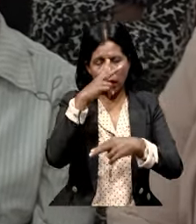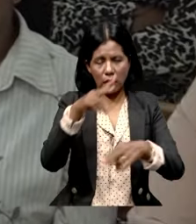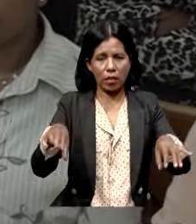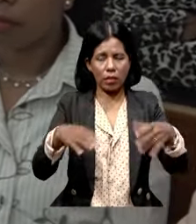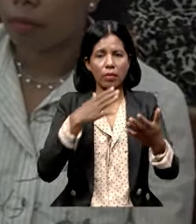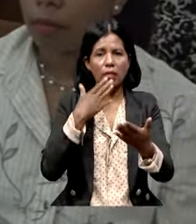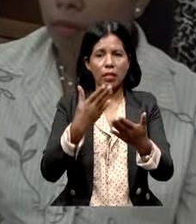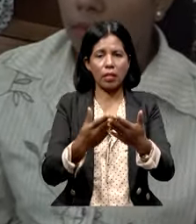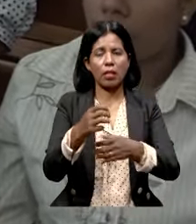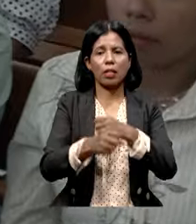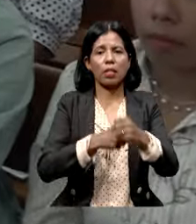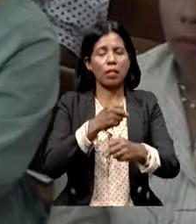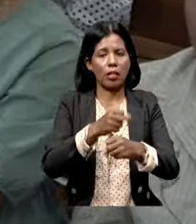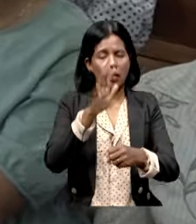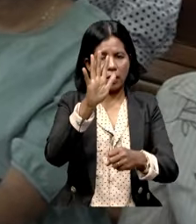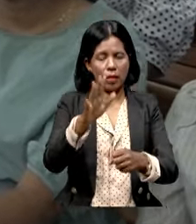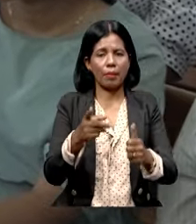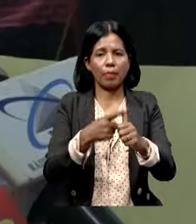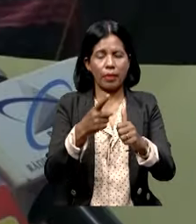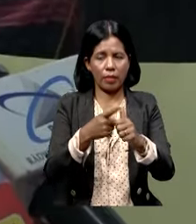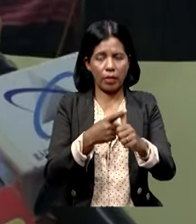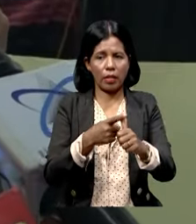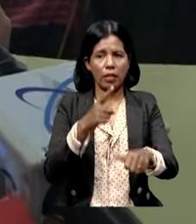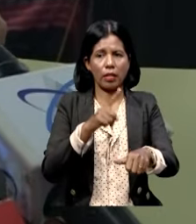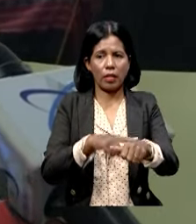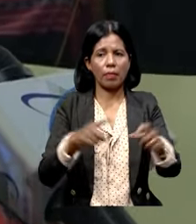de serviço durante Tina Lima. Primeira vez vai a